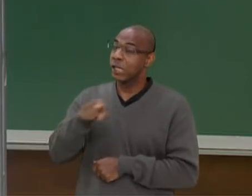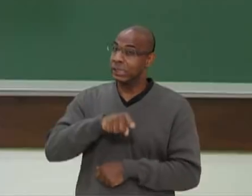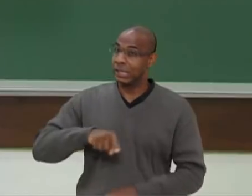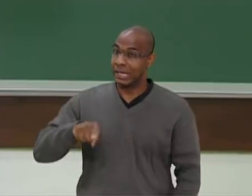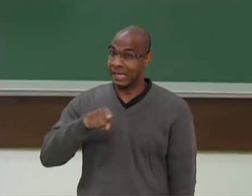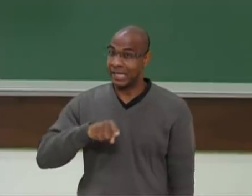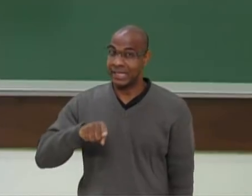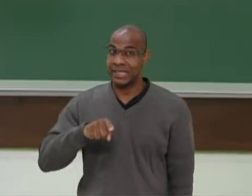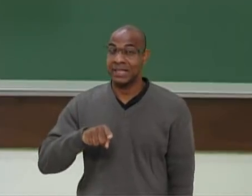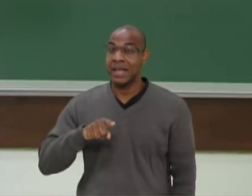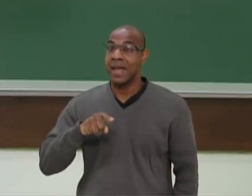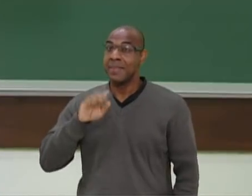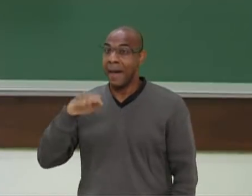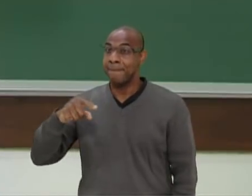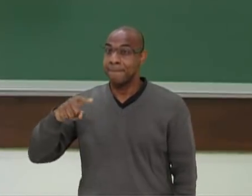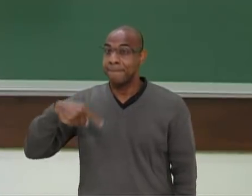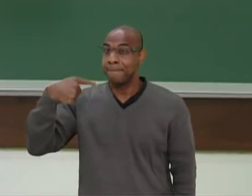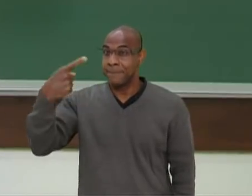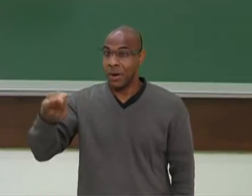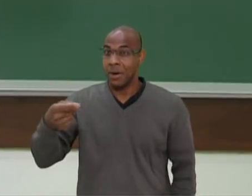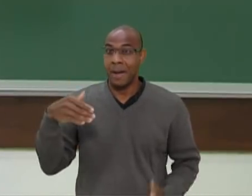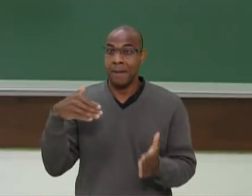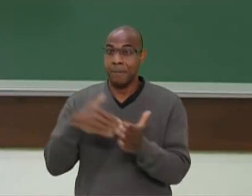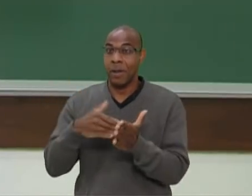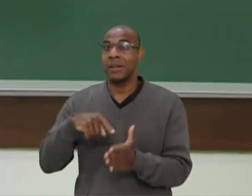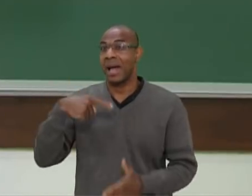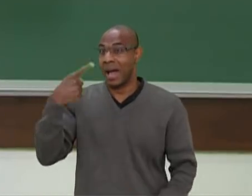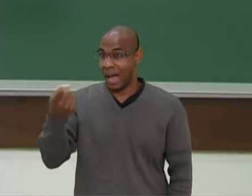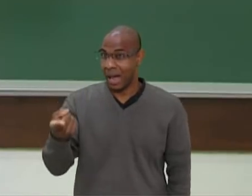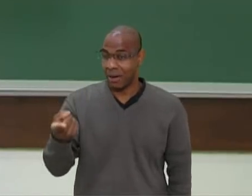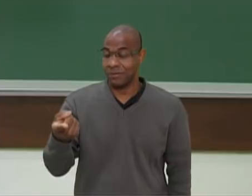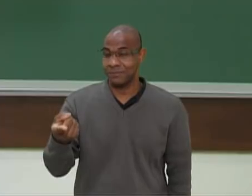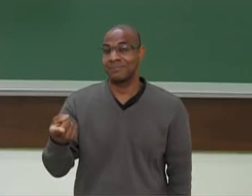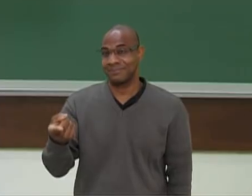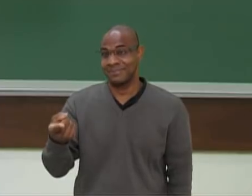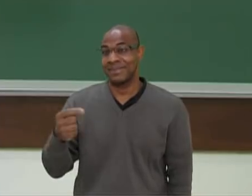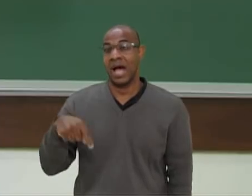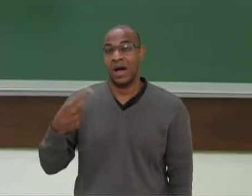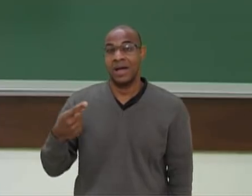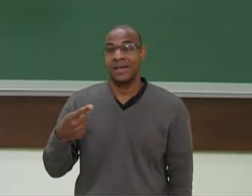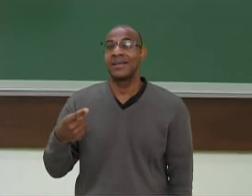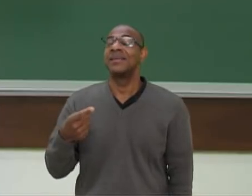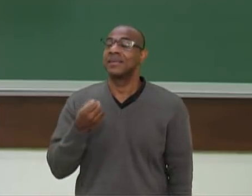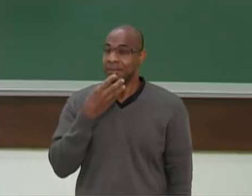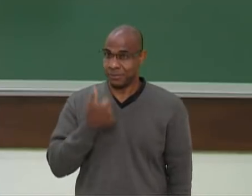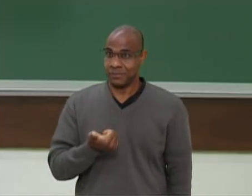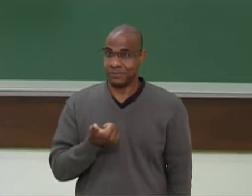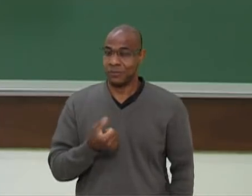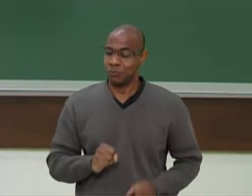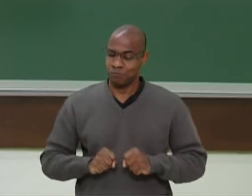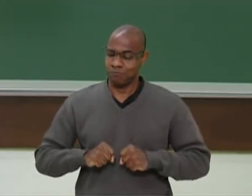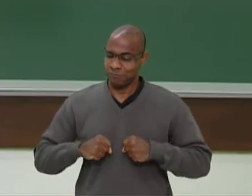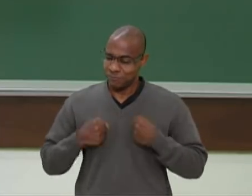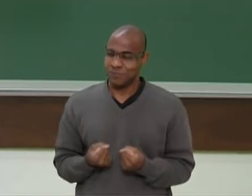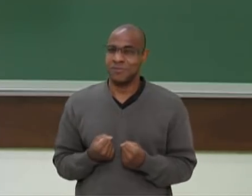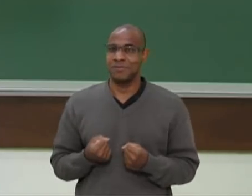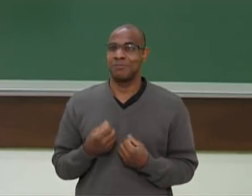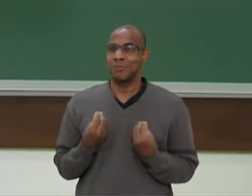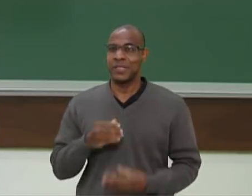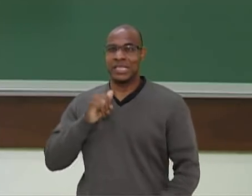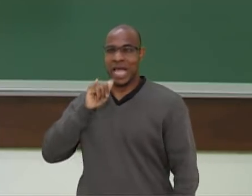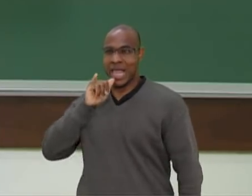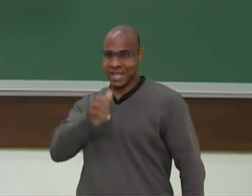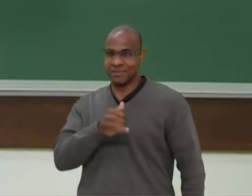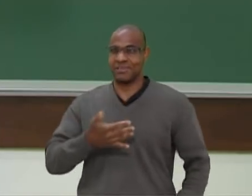vocês na próxima aula, com todo o vapor, para que a gente possa aprender